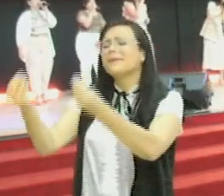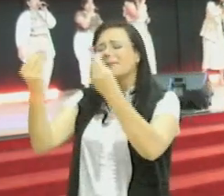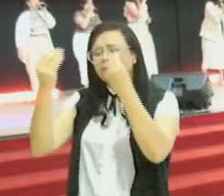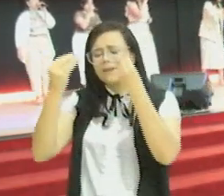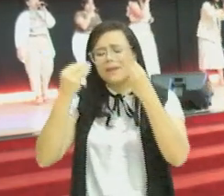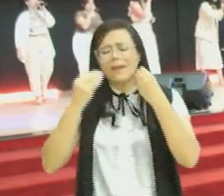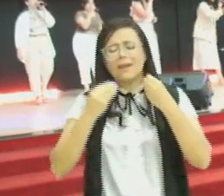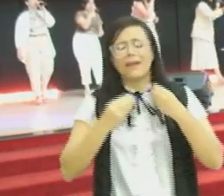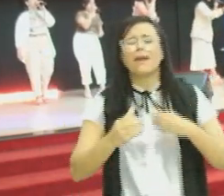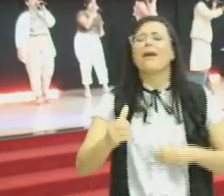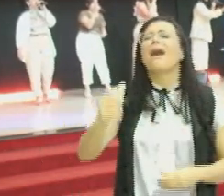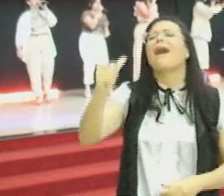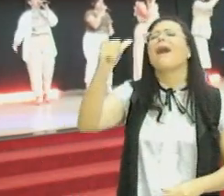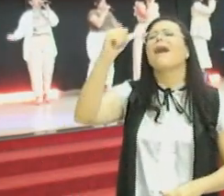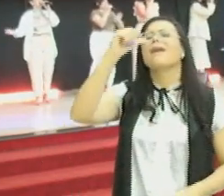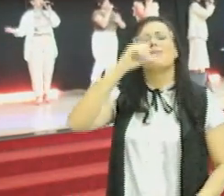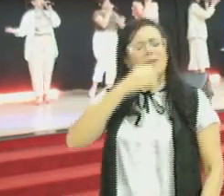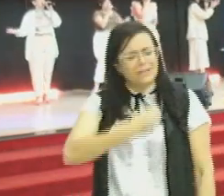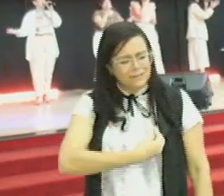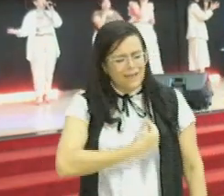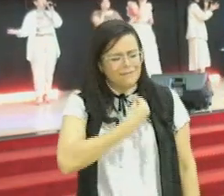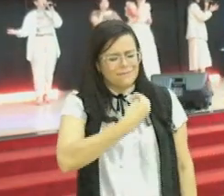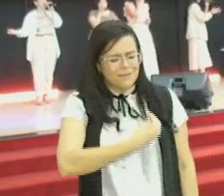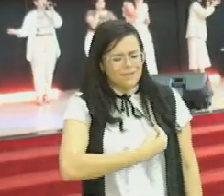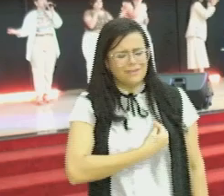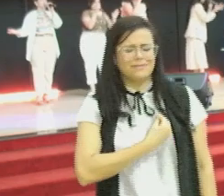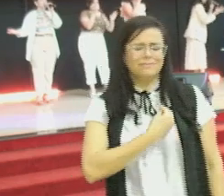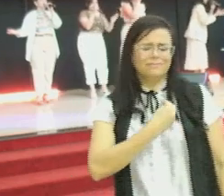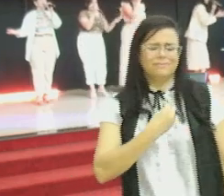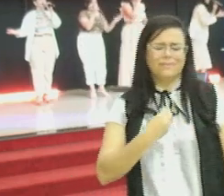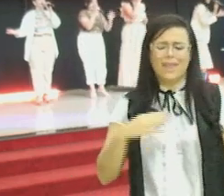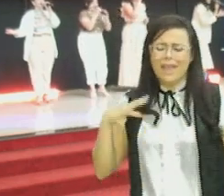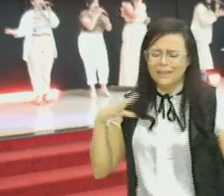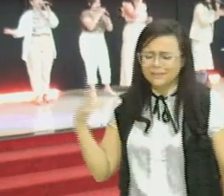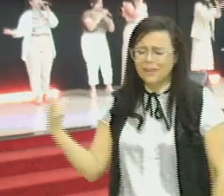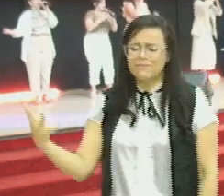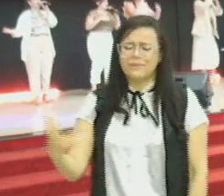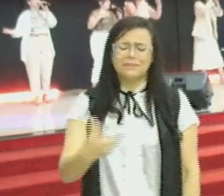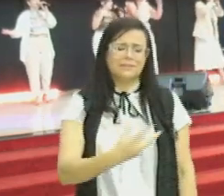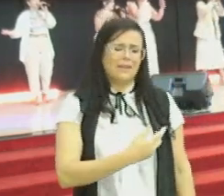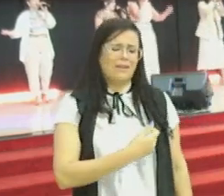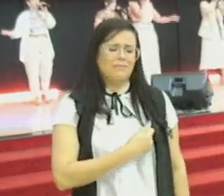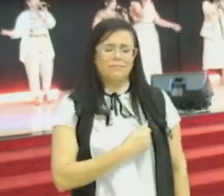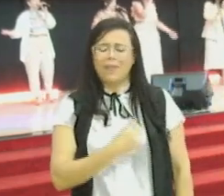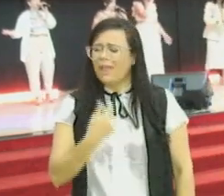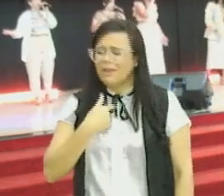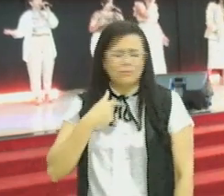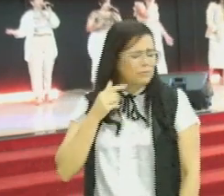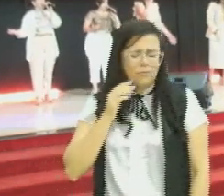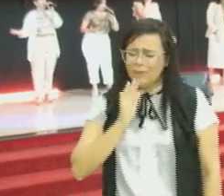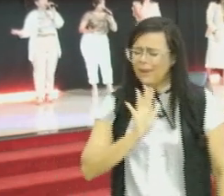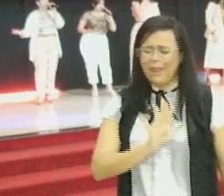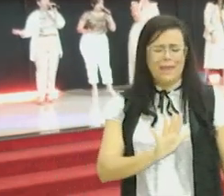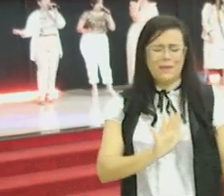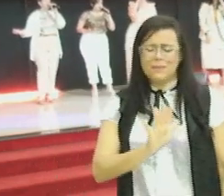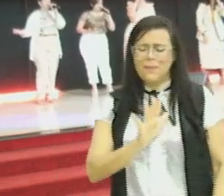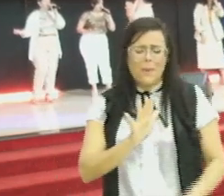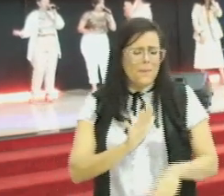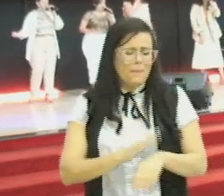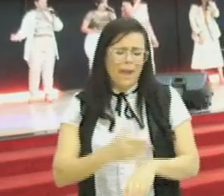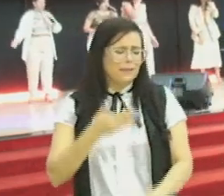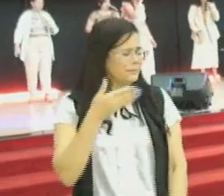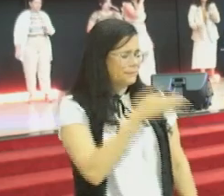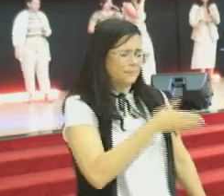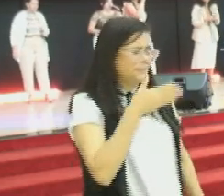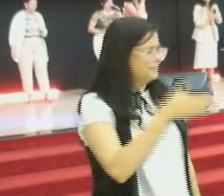tenho sede. Não quero mais buscar em outras